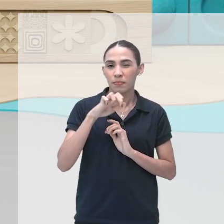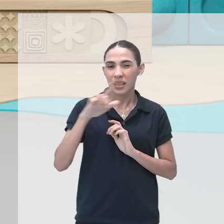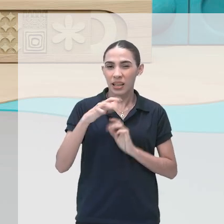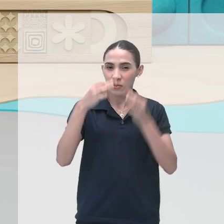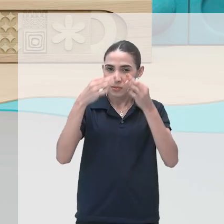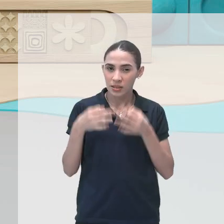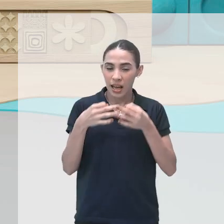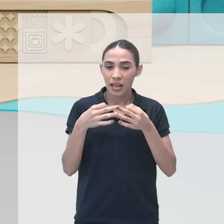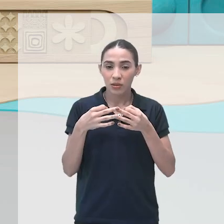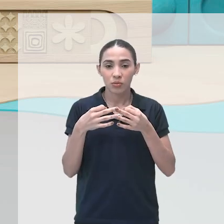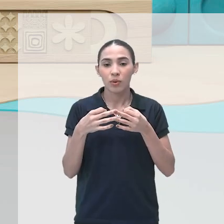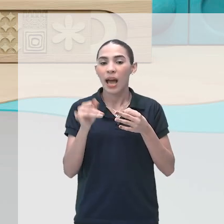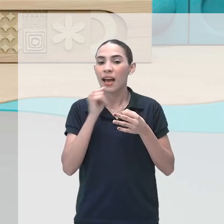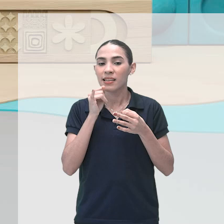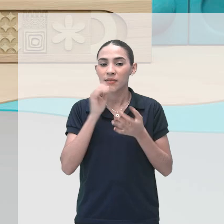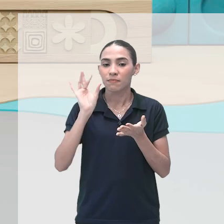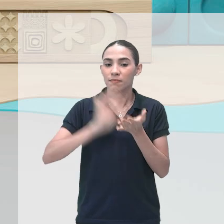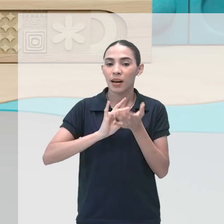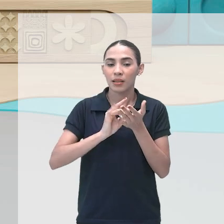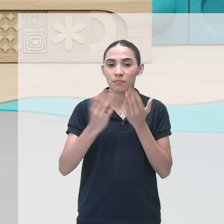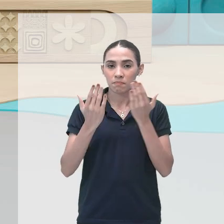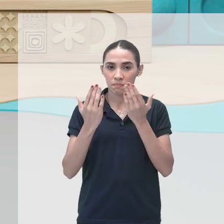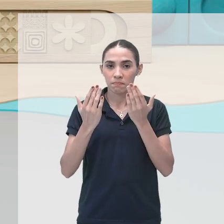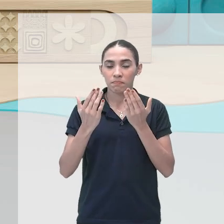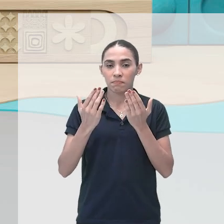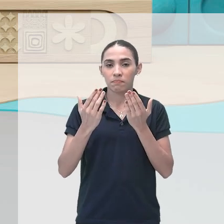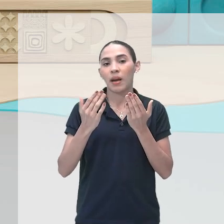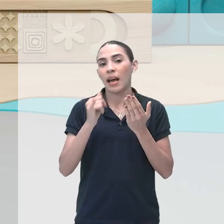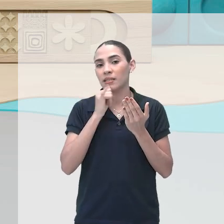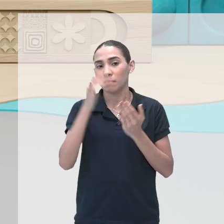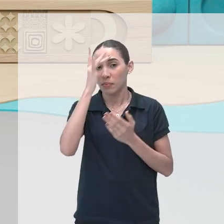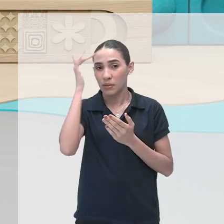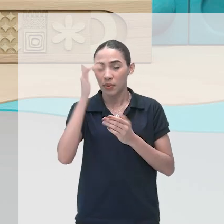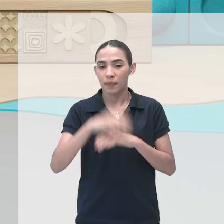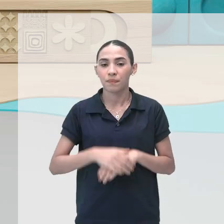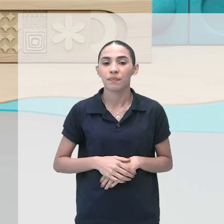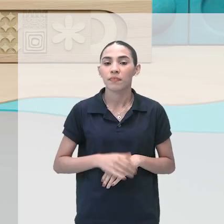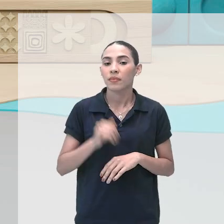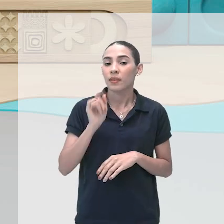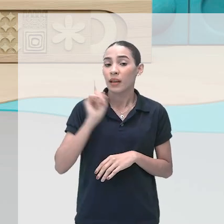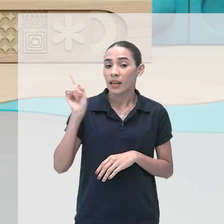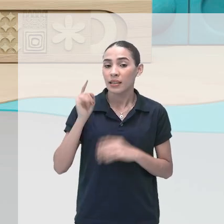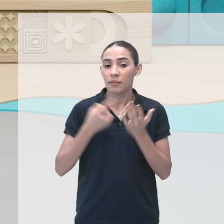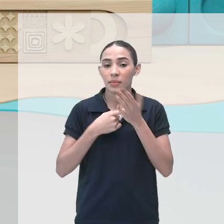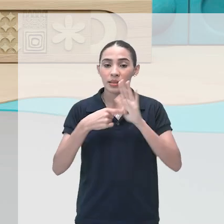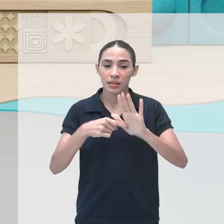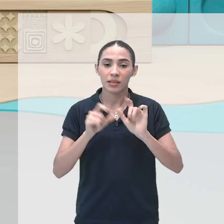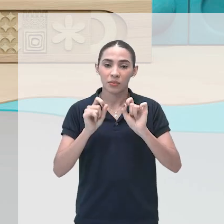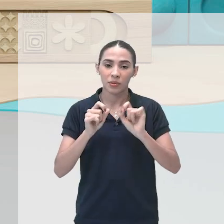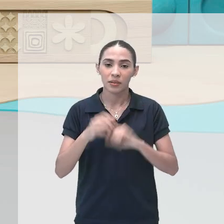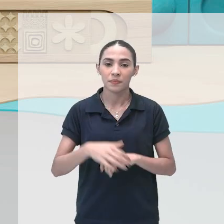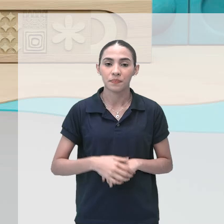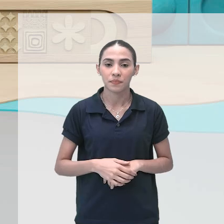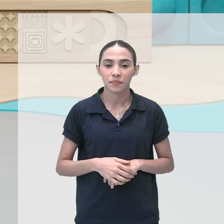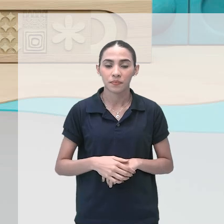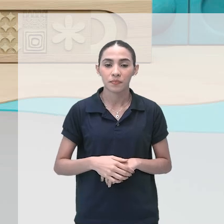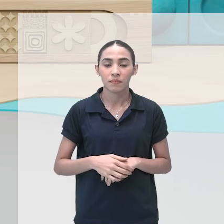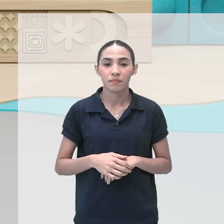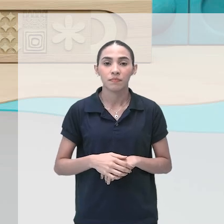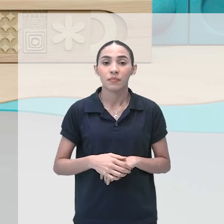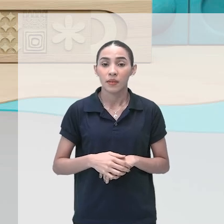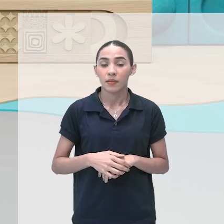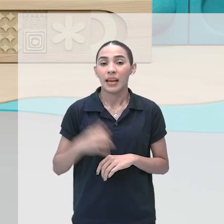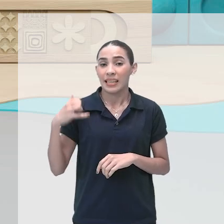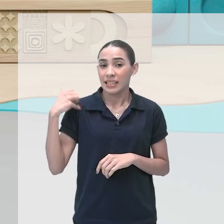coerente com a realidade psicológica das pessoas. Então, perceba que ele coloca aqui a questão da